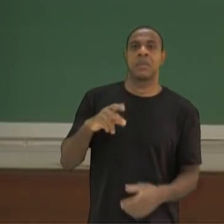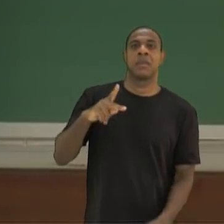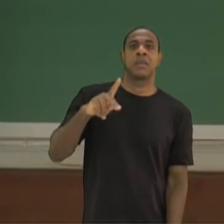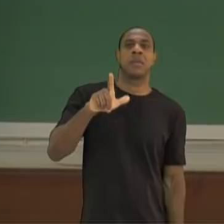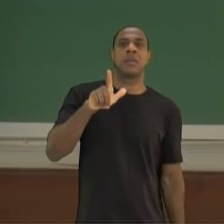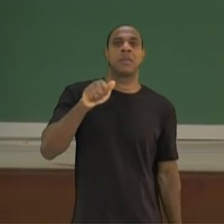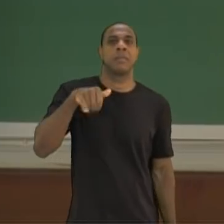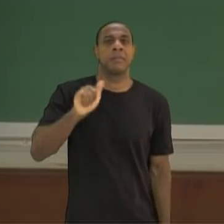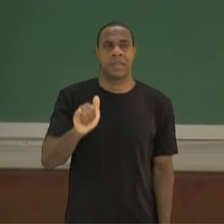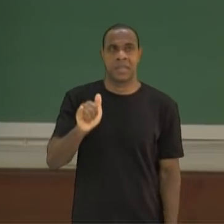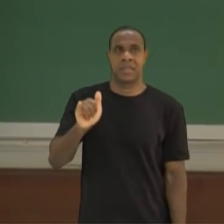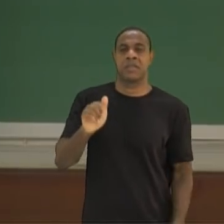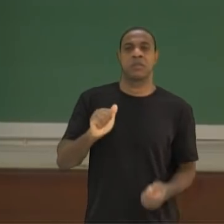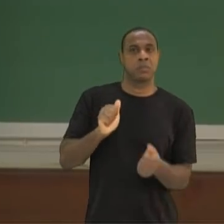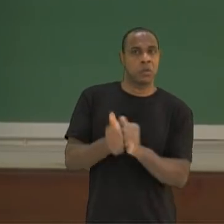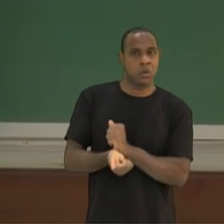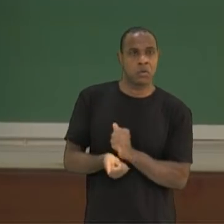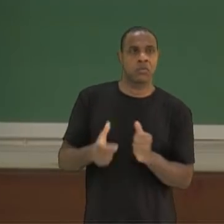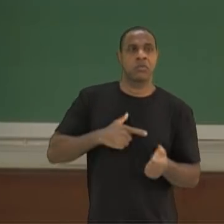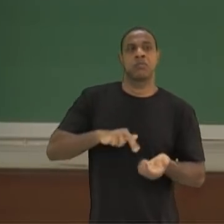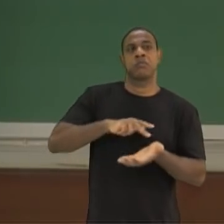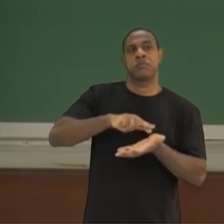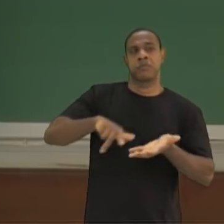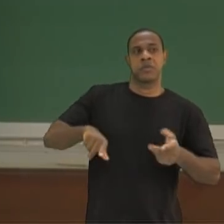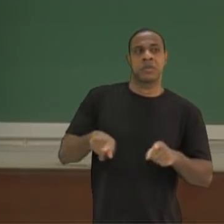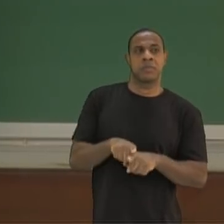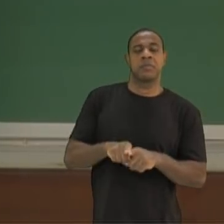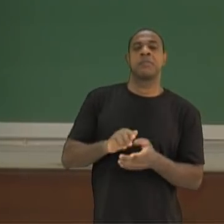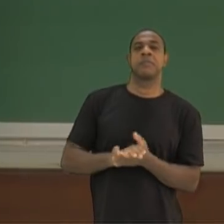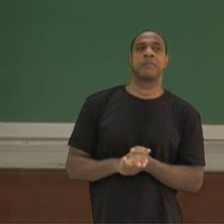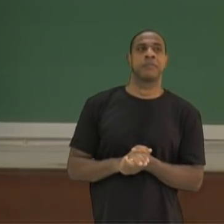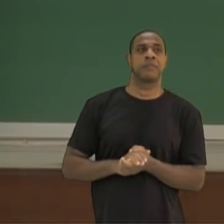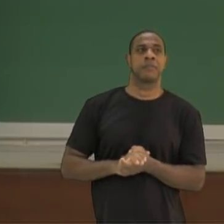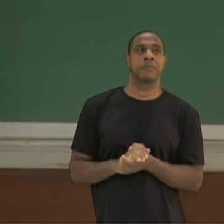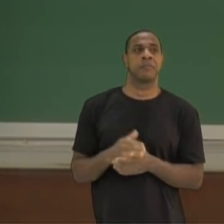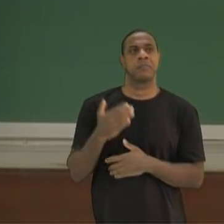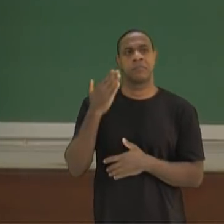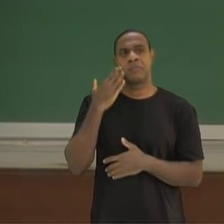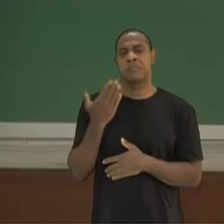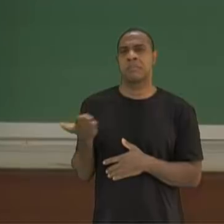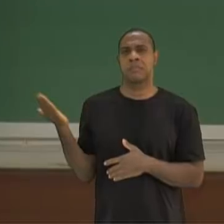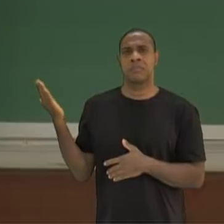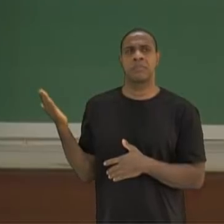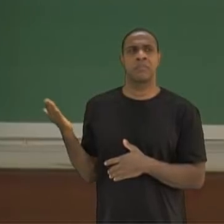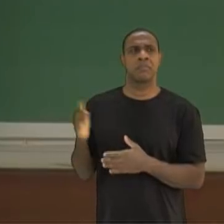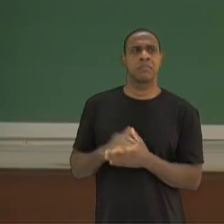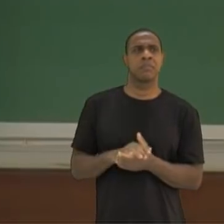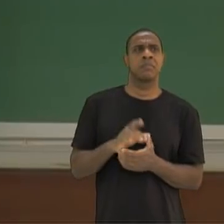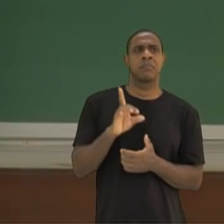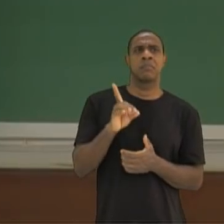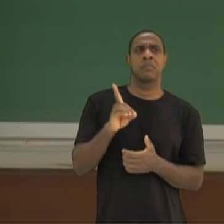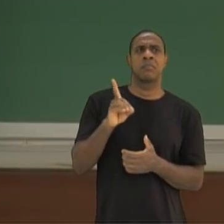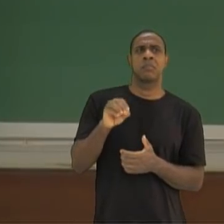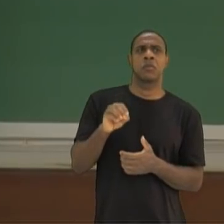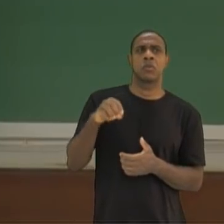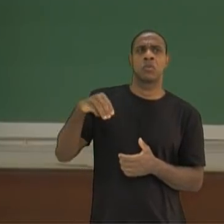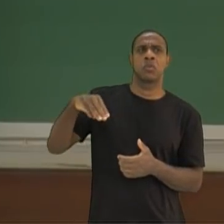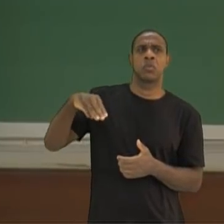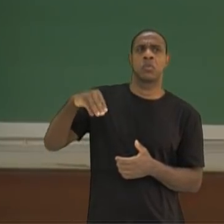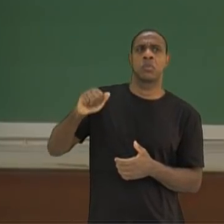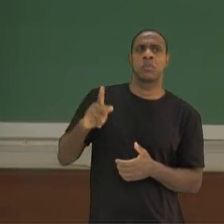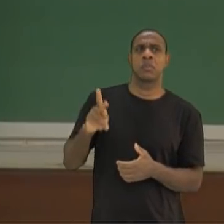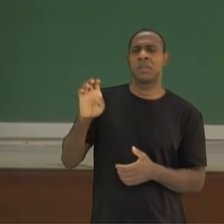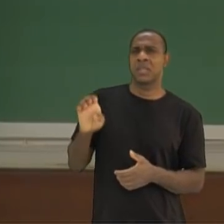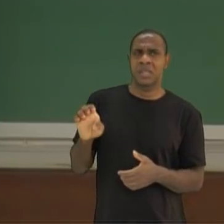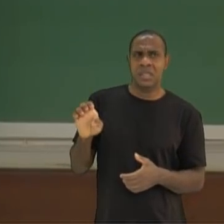tem do alguns esportes, a gente também tem make sports. Mas, teacher, do e make não significam a mesma